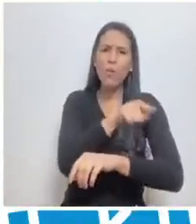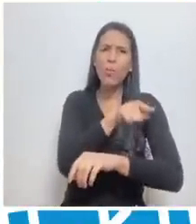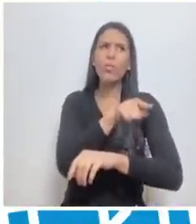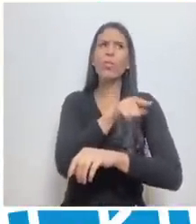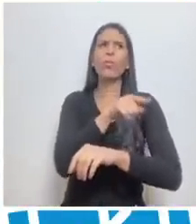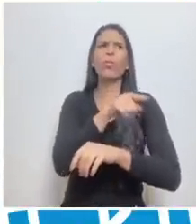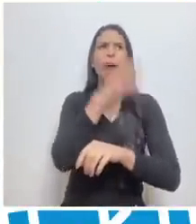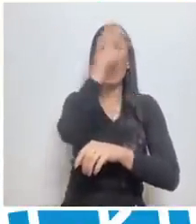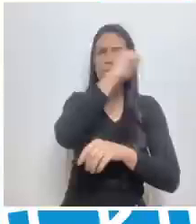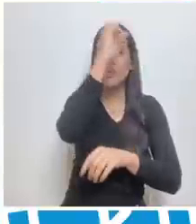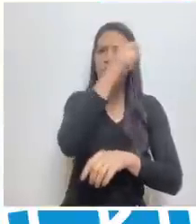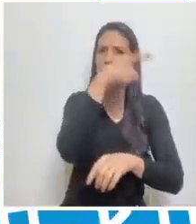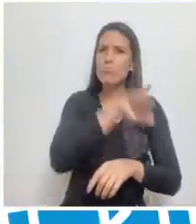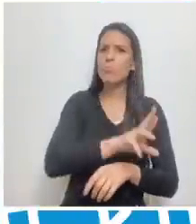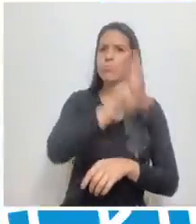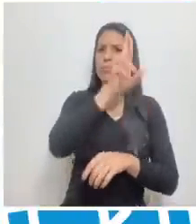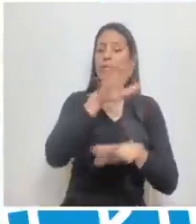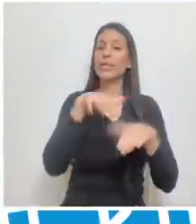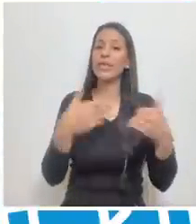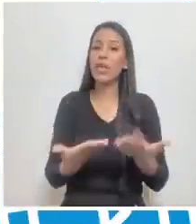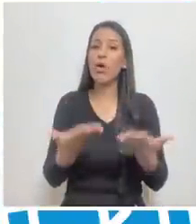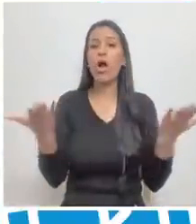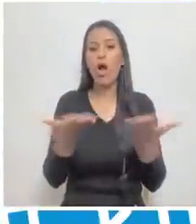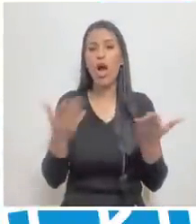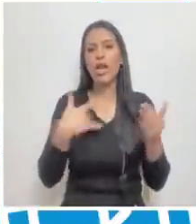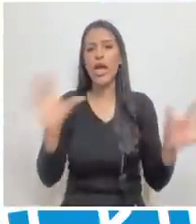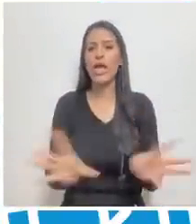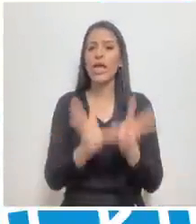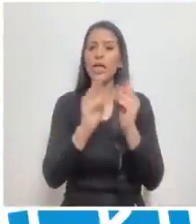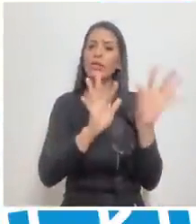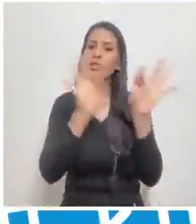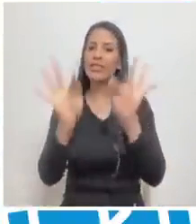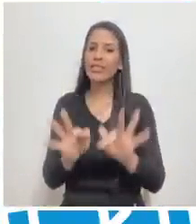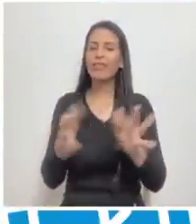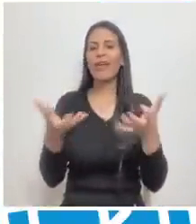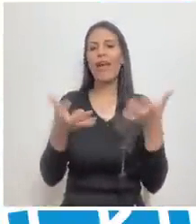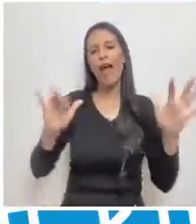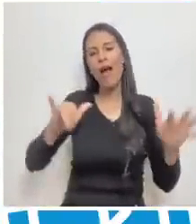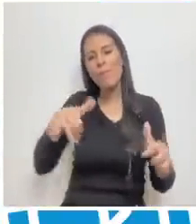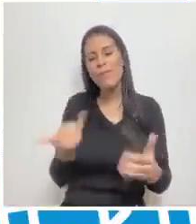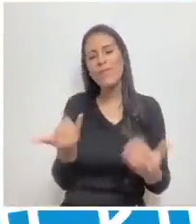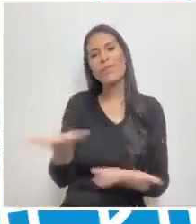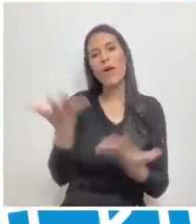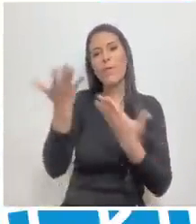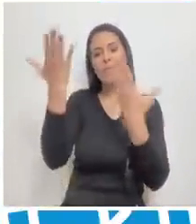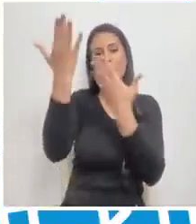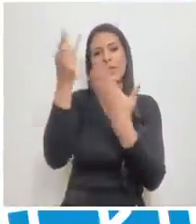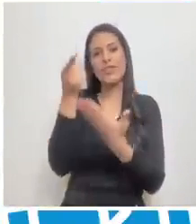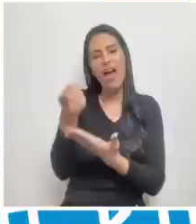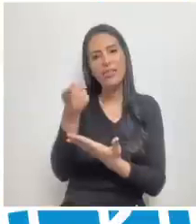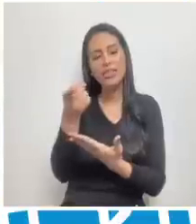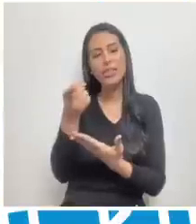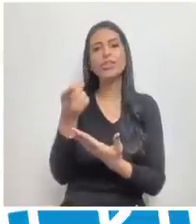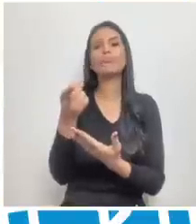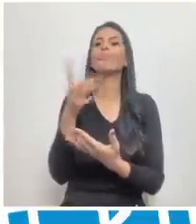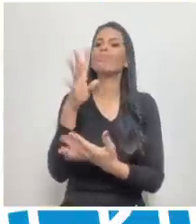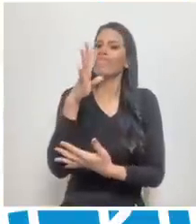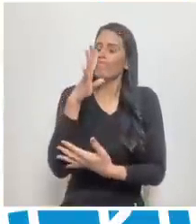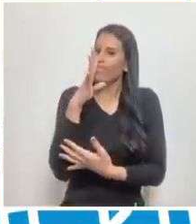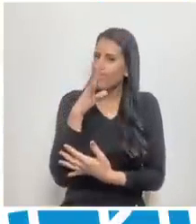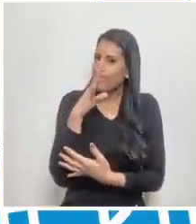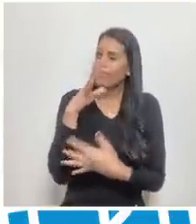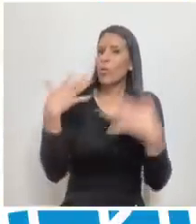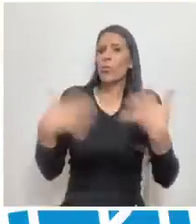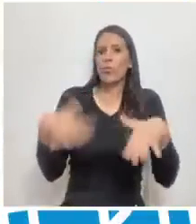professor, hoje eu quero finalizar rendendo minha homenagem profunda de admiração e respeito a todos os